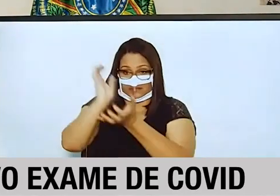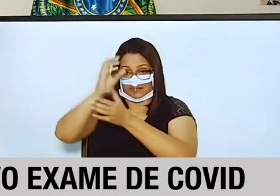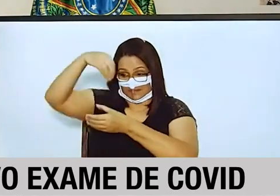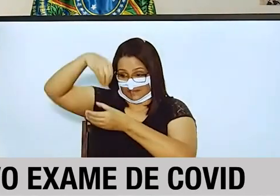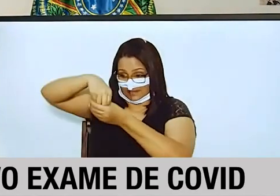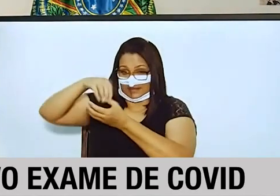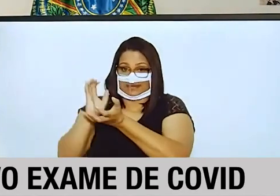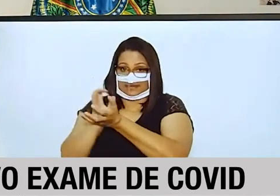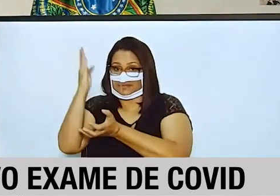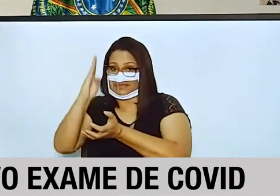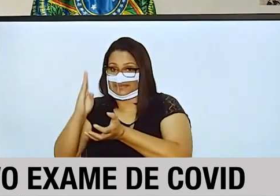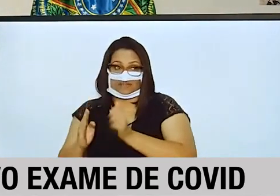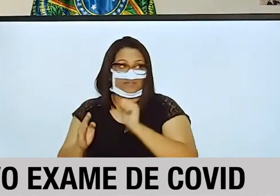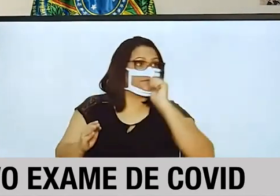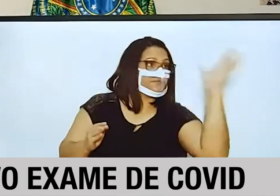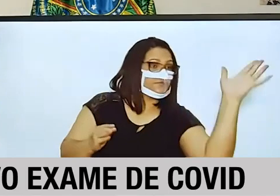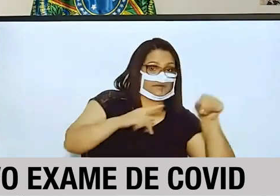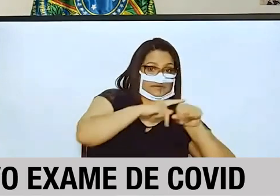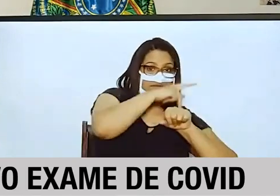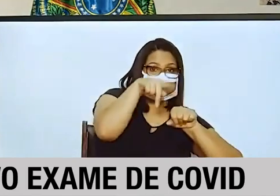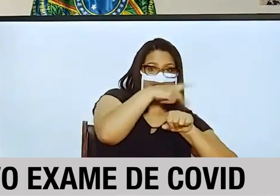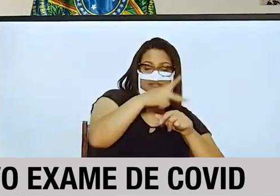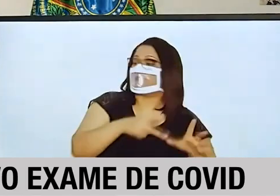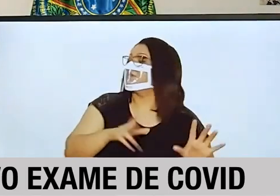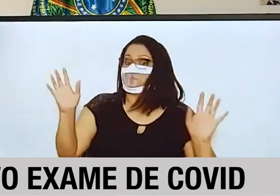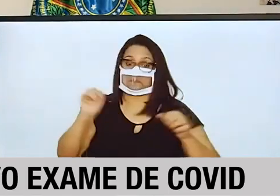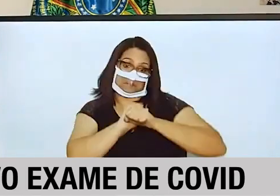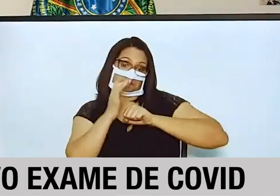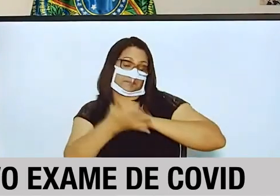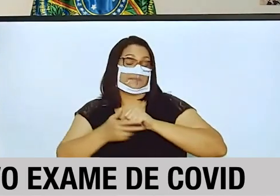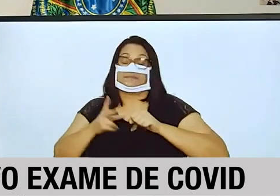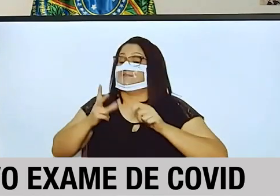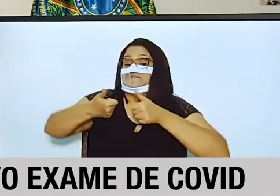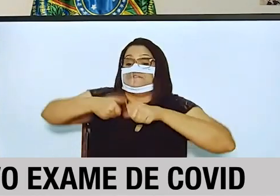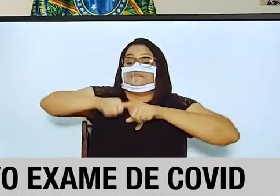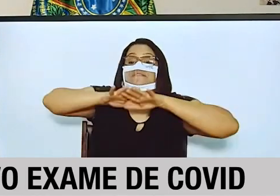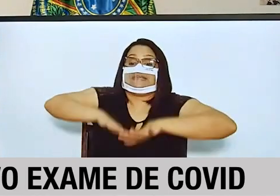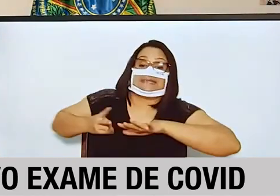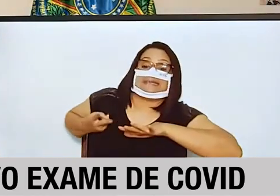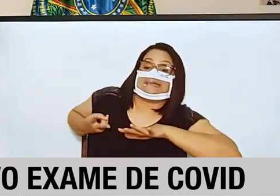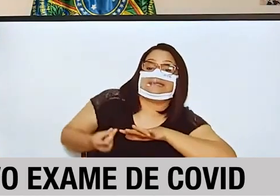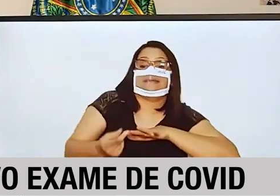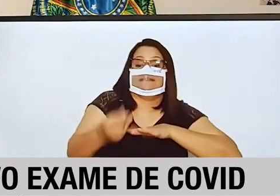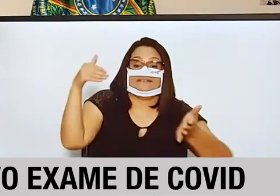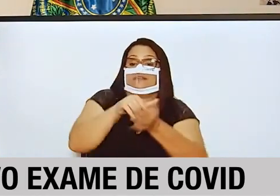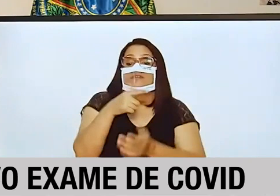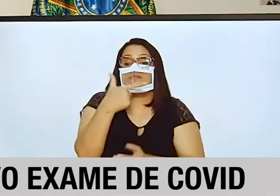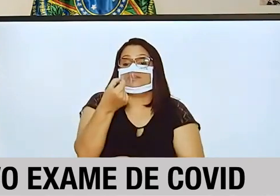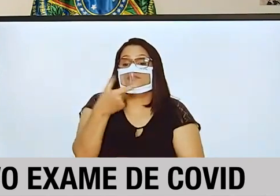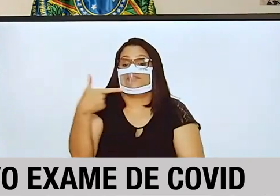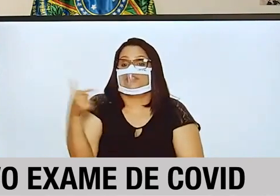Brasil falando que essa pandemia veio para ficar, no mínimo até 2022. Olha, o povo tem que trabalhar, meu Deus do céu,